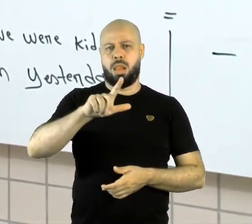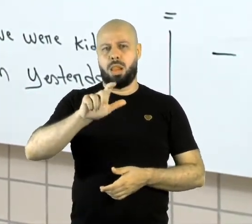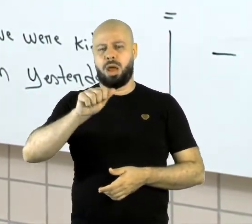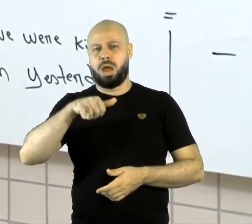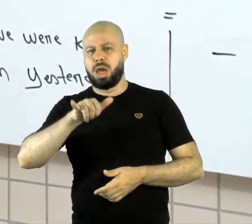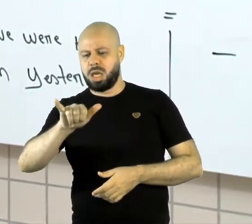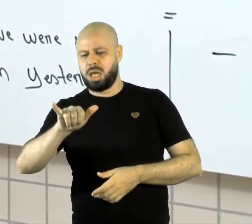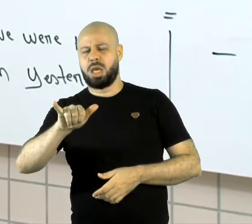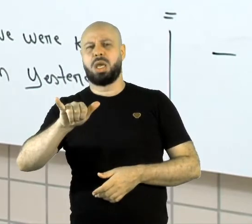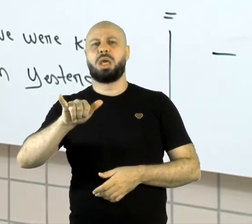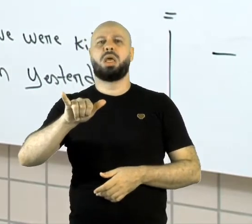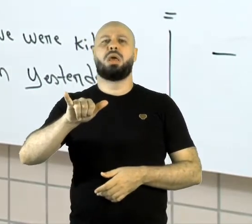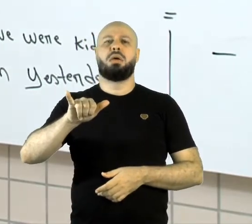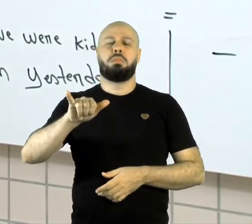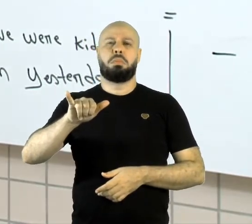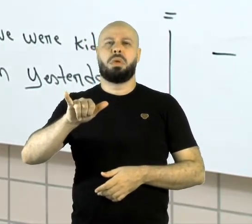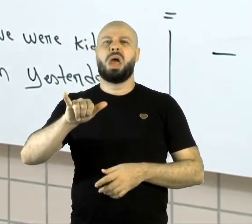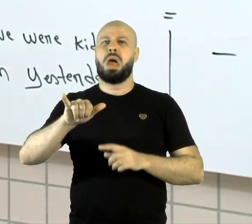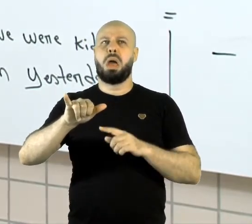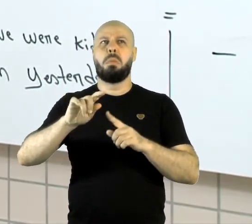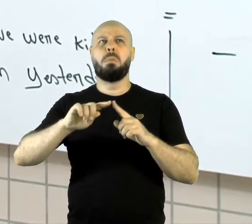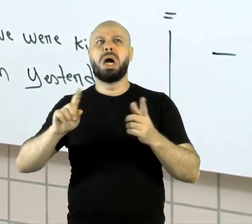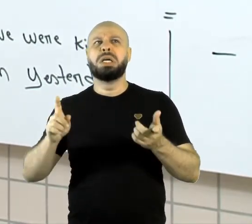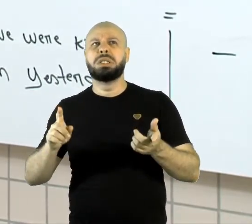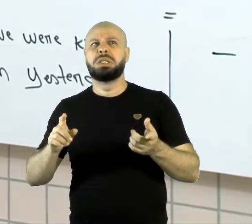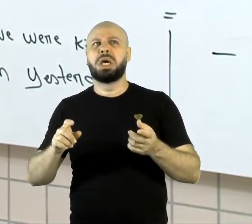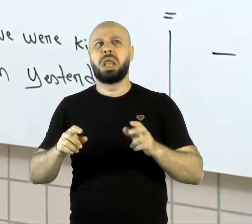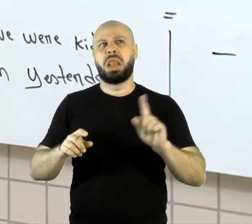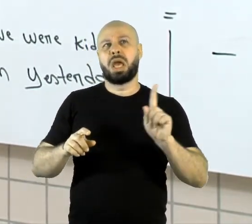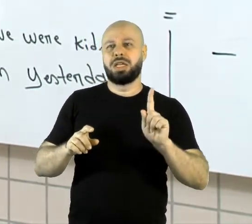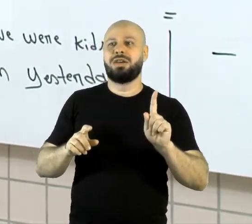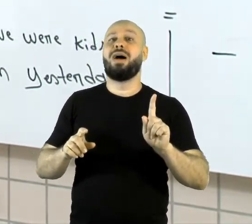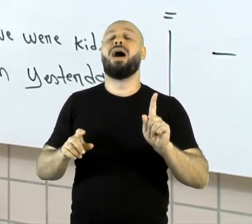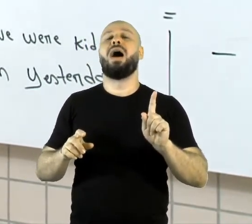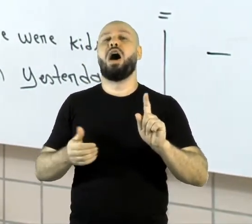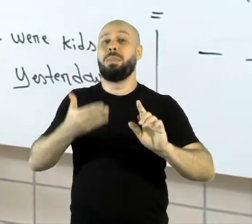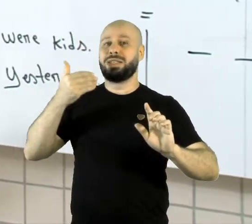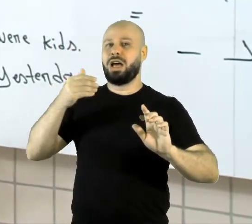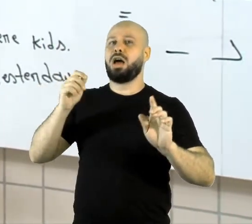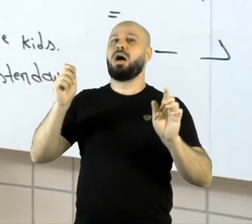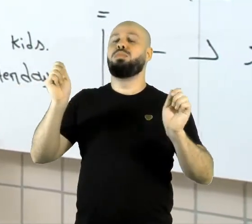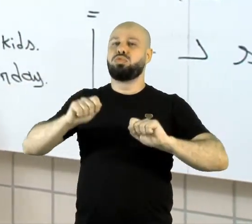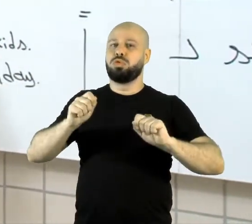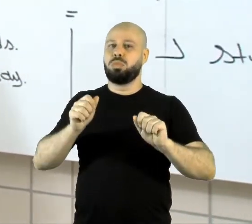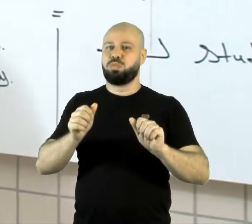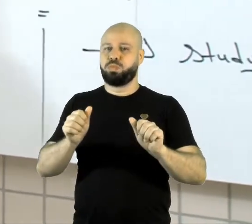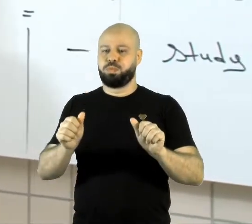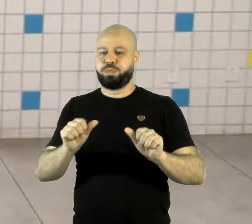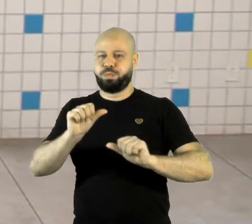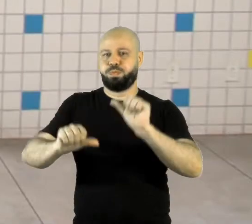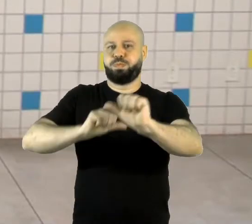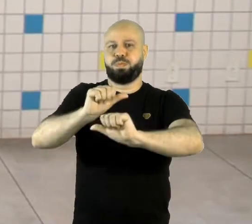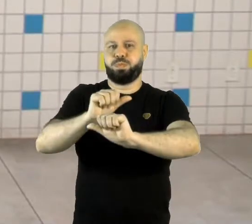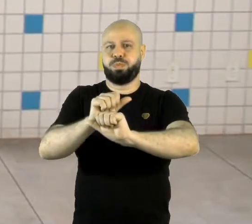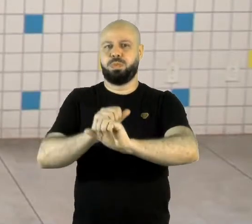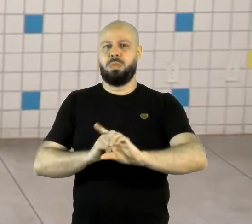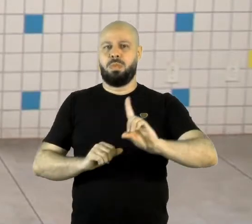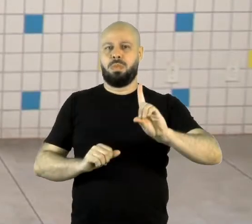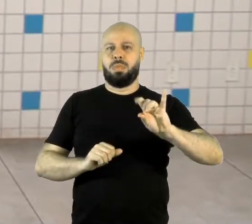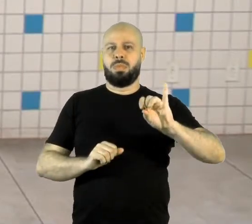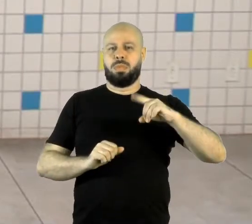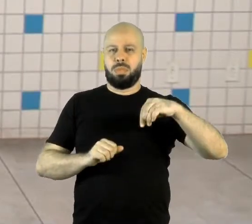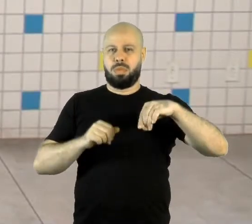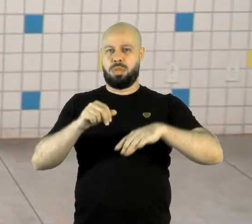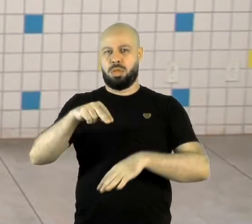studied e por aí se vai, ok? Então nós temos aí a negação. E agora a gente vai falar